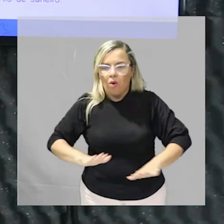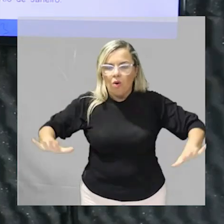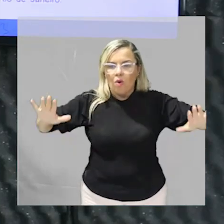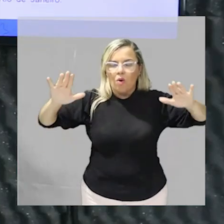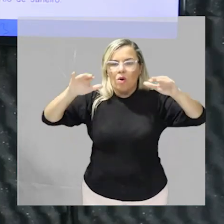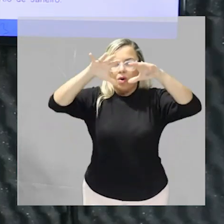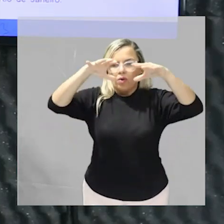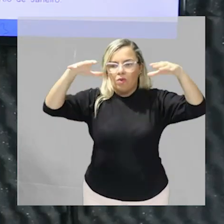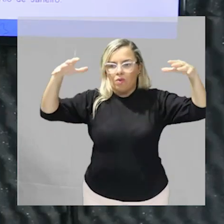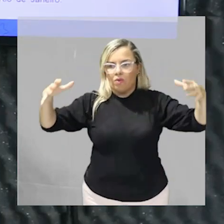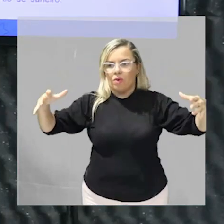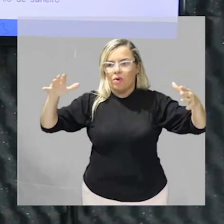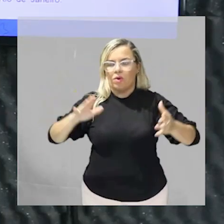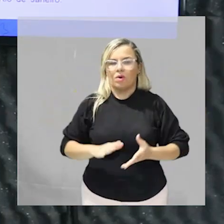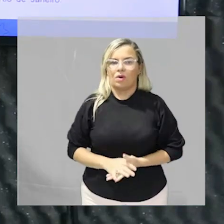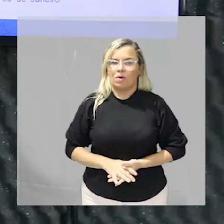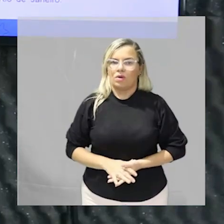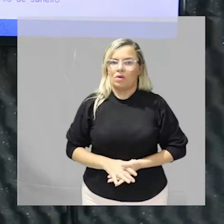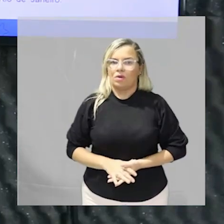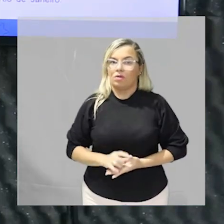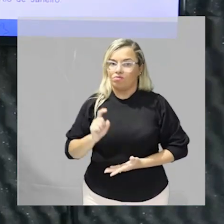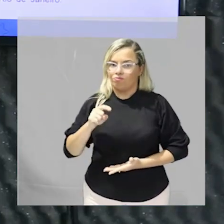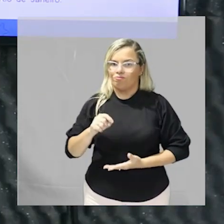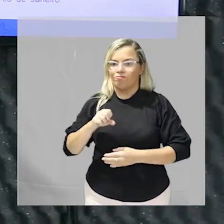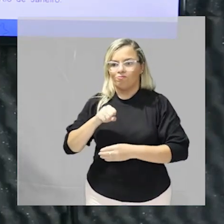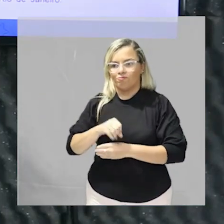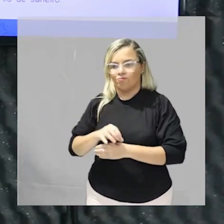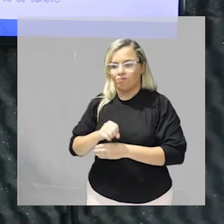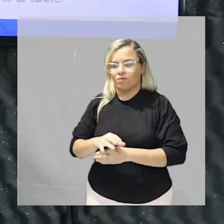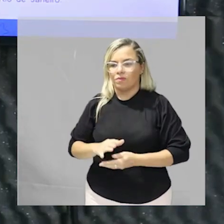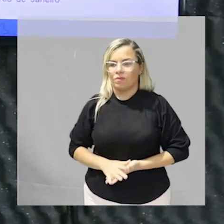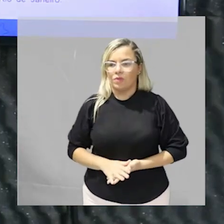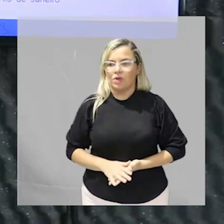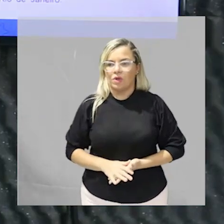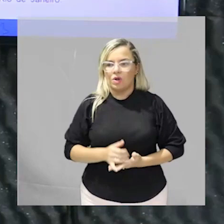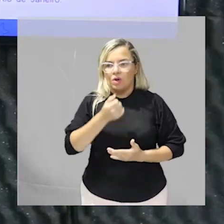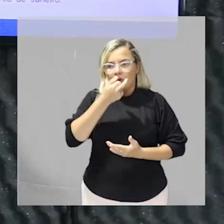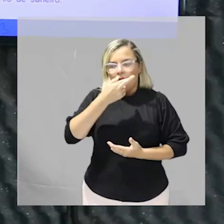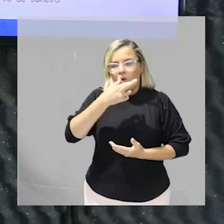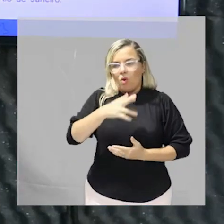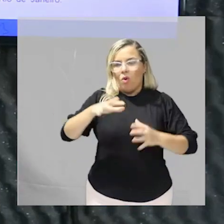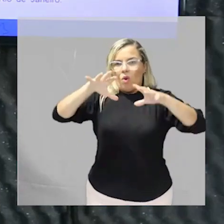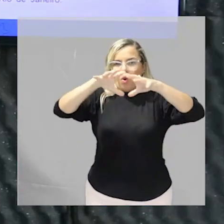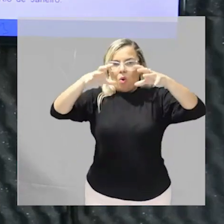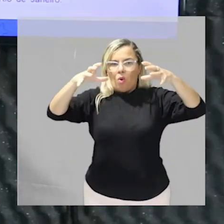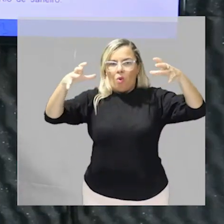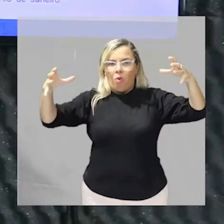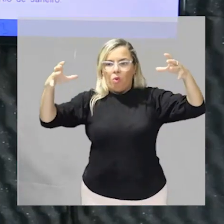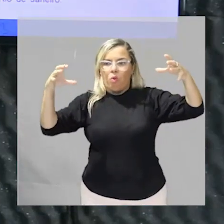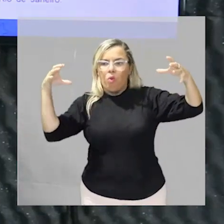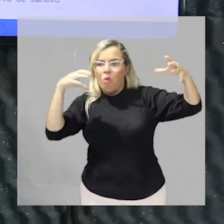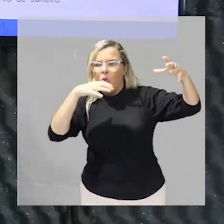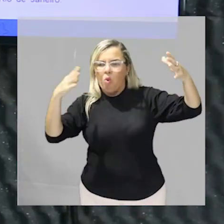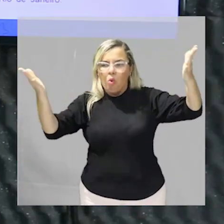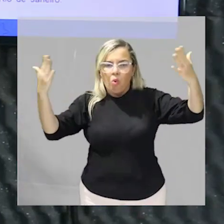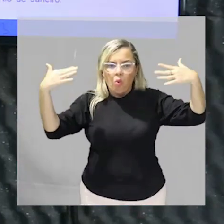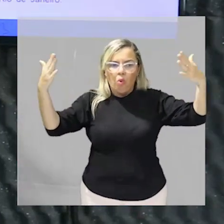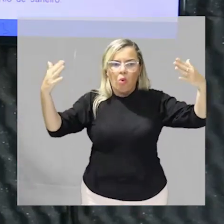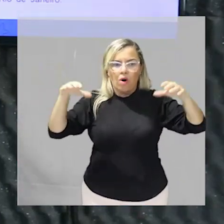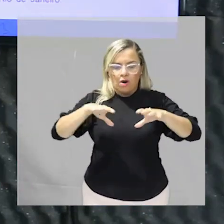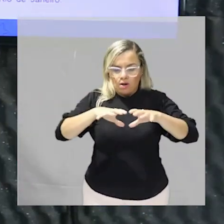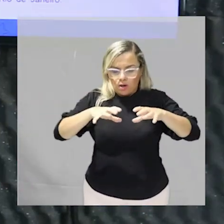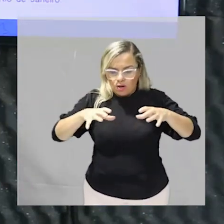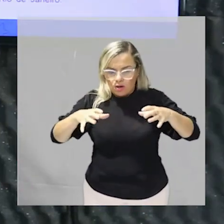atmosféricas superiores. Opa, ele está me dando as dicas. O ar quente fica por cima da camada de ar